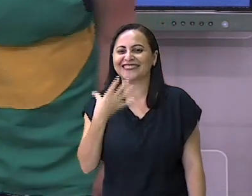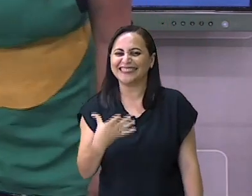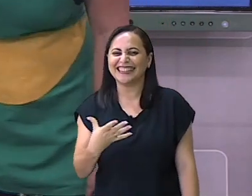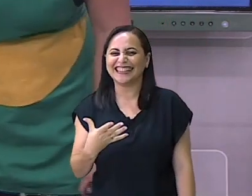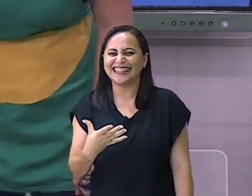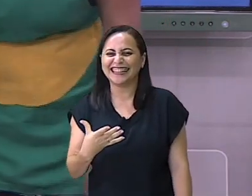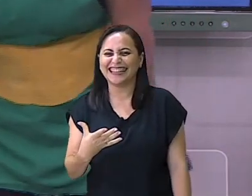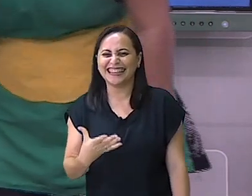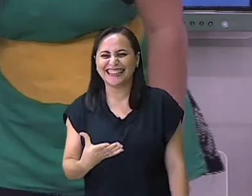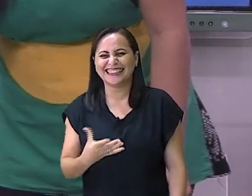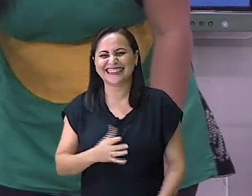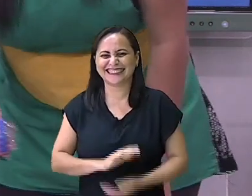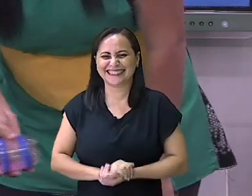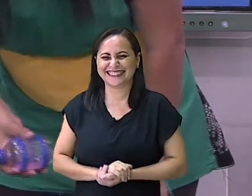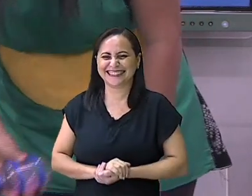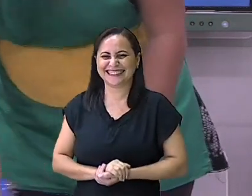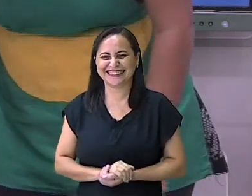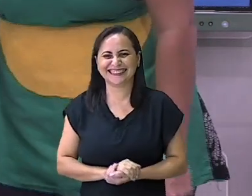é